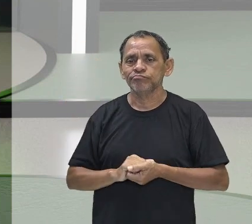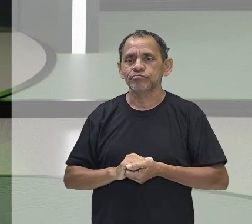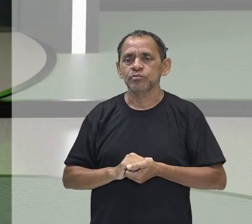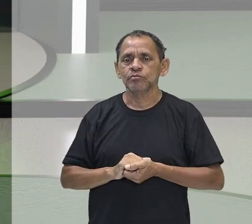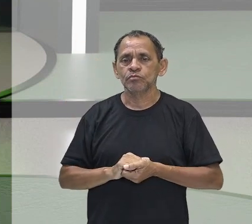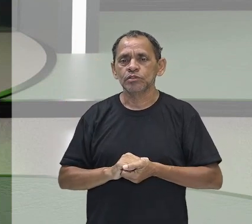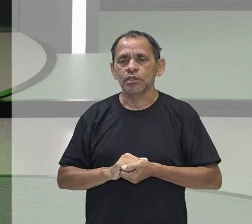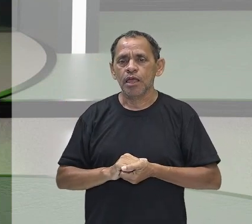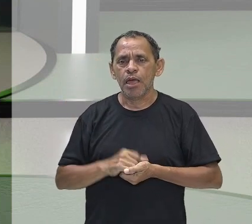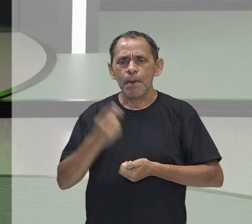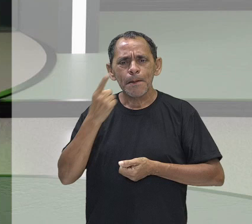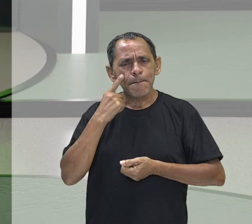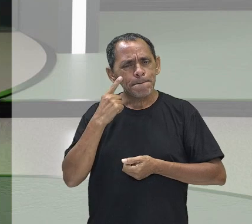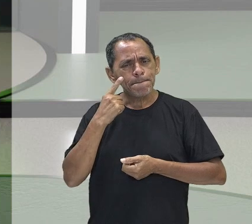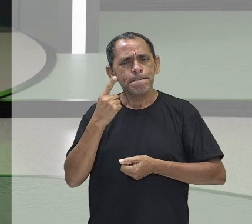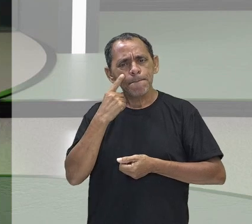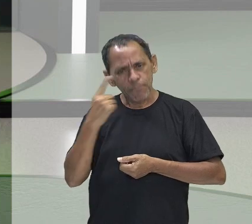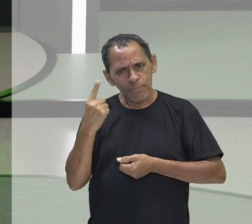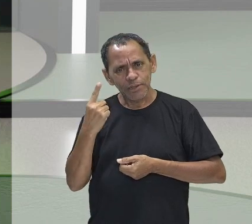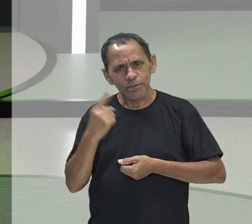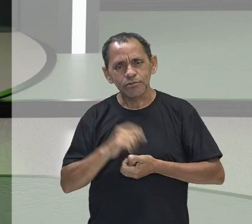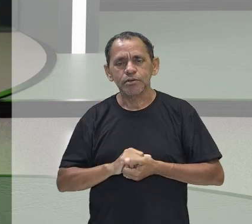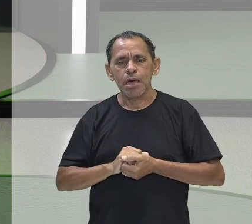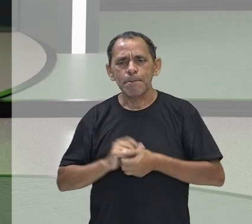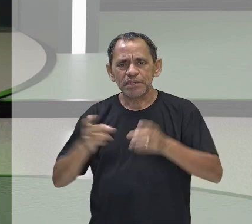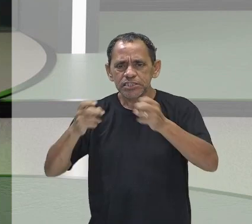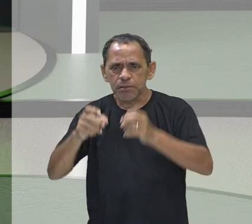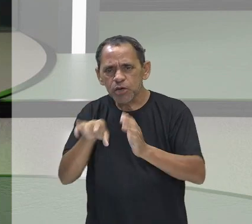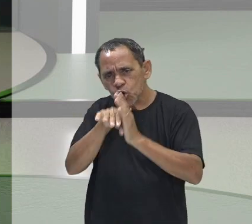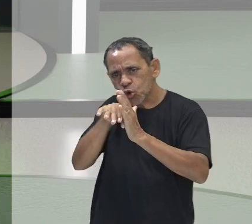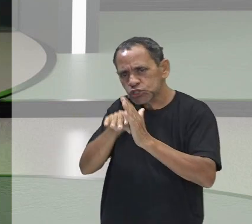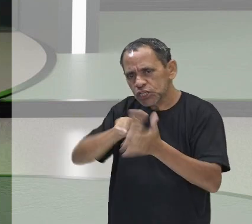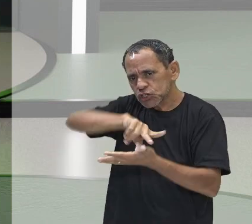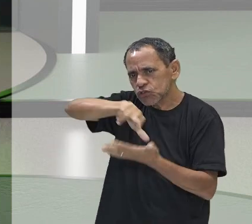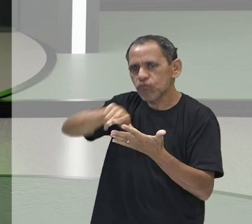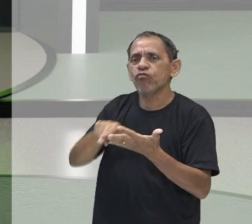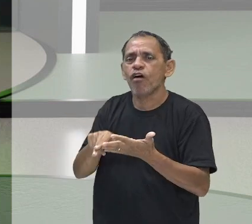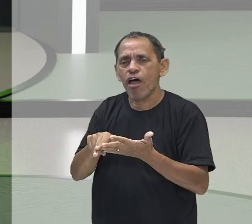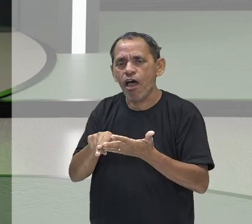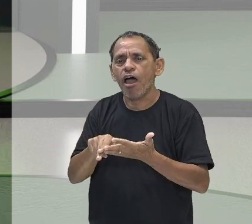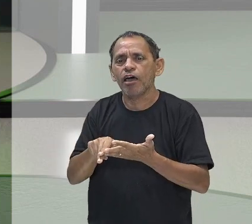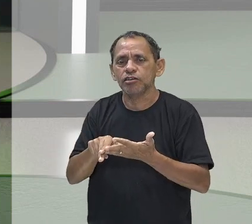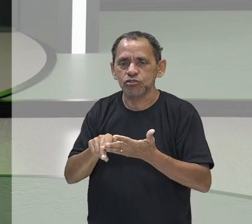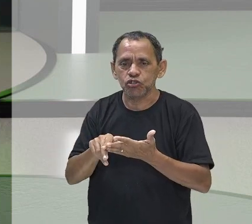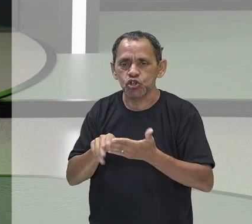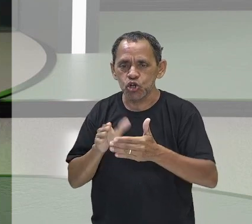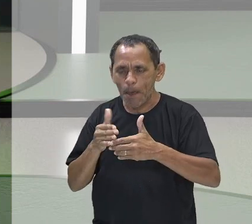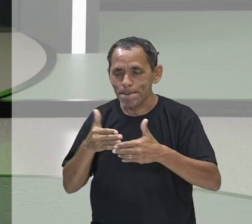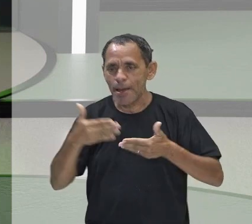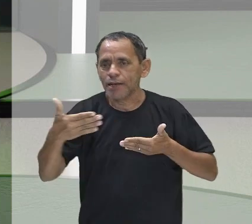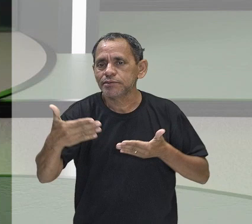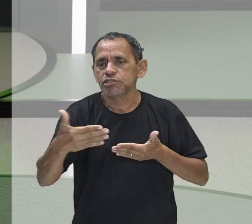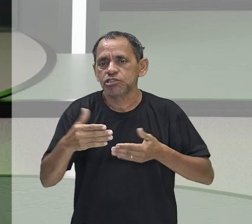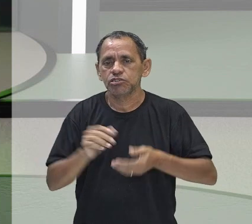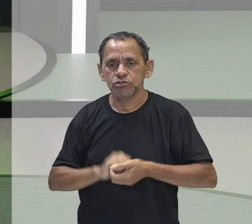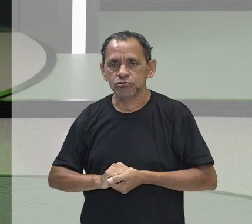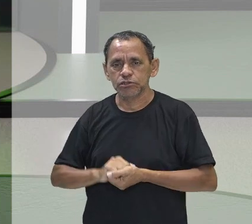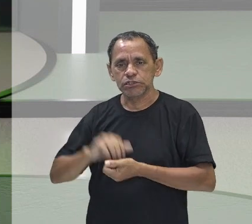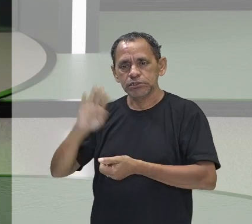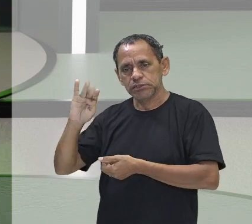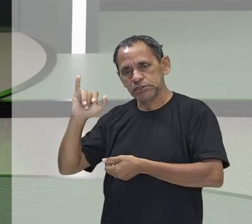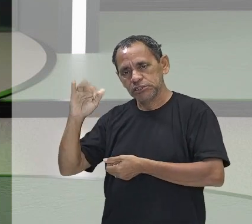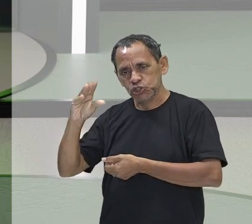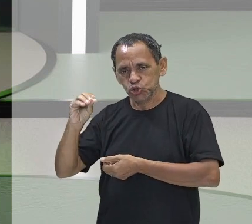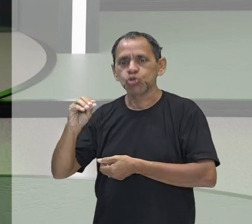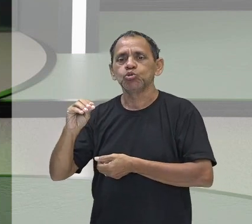quantos conceitos nós conhecemos vindos da biotecnologia, né, da biotecnologia e da engenharia genética. Aí eu